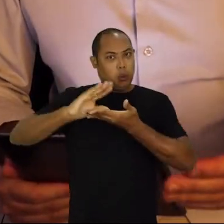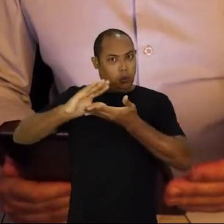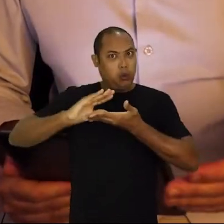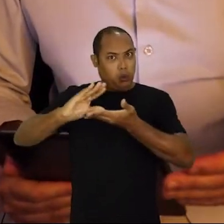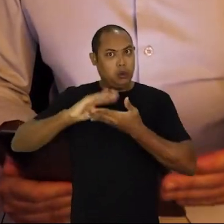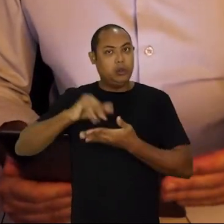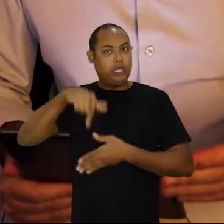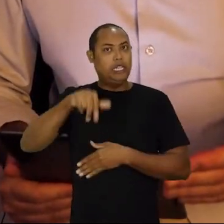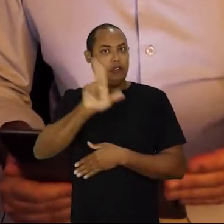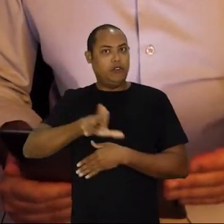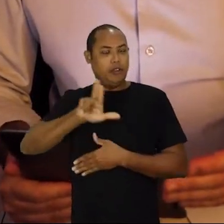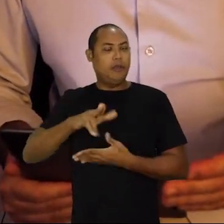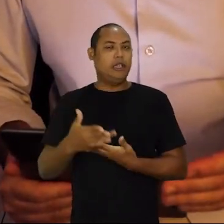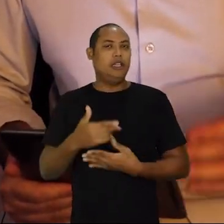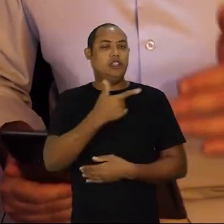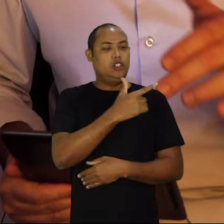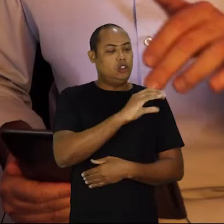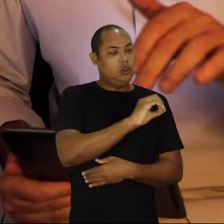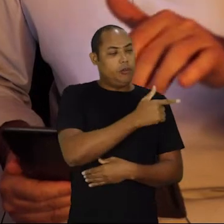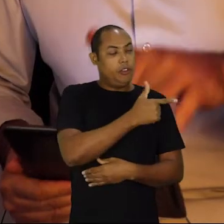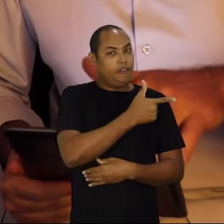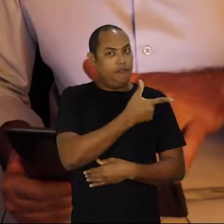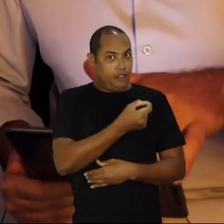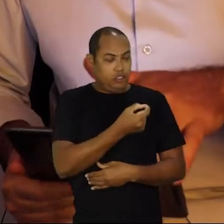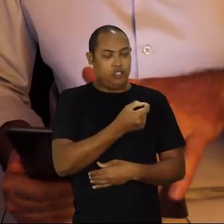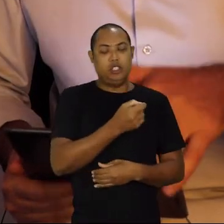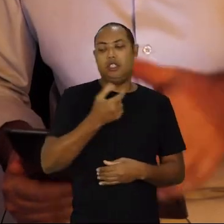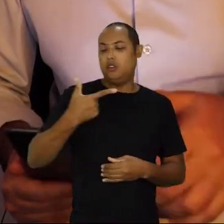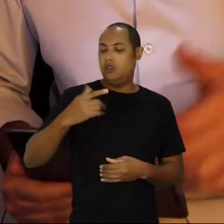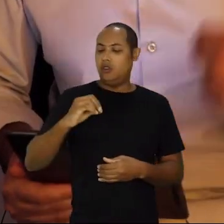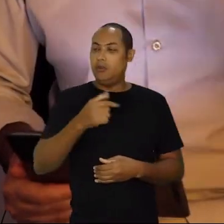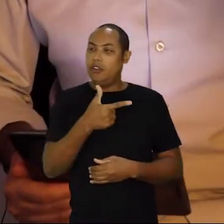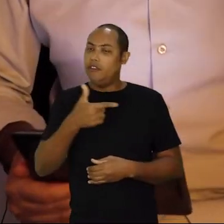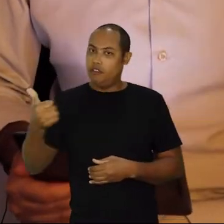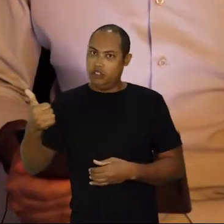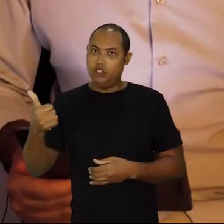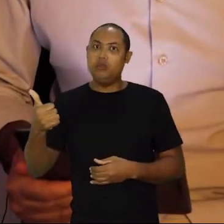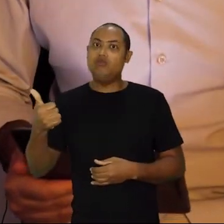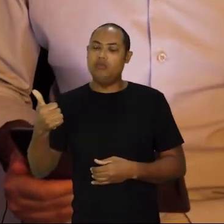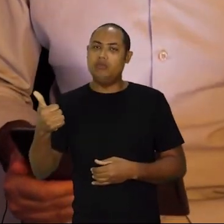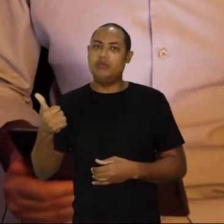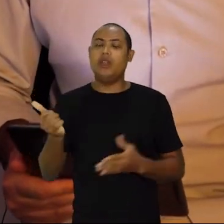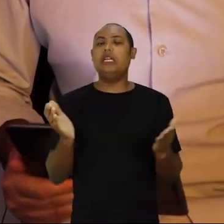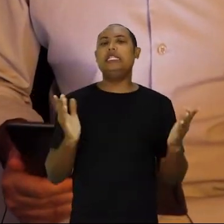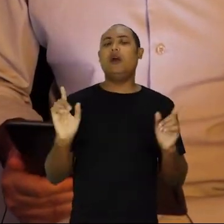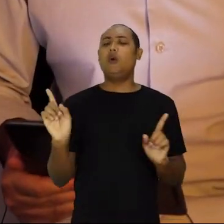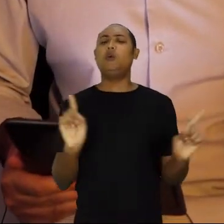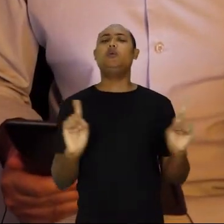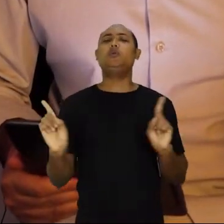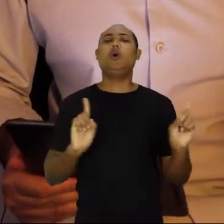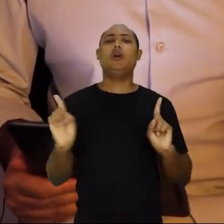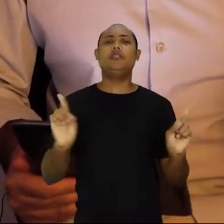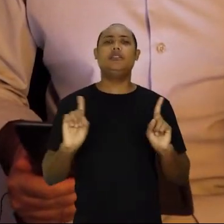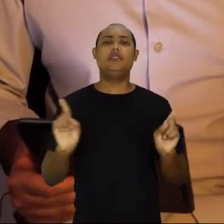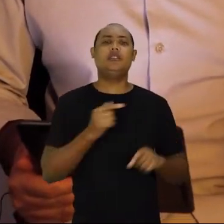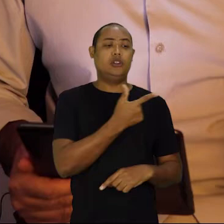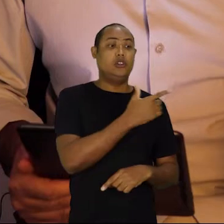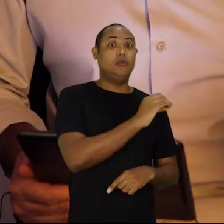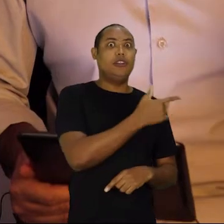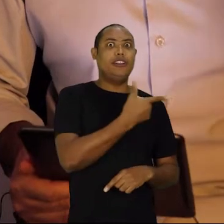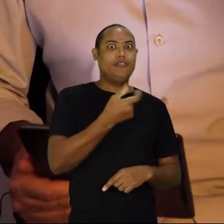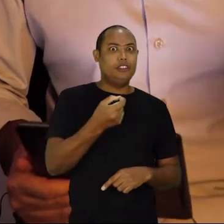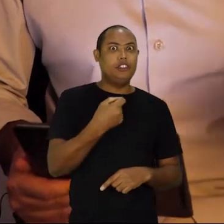o orçamento que nós tivemos na UFRB em 2021 com o orçamento do ano anterior, que foi o ano de